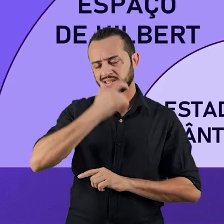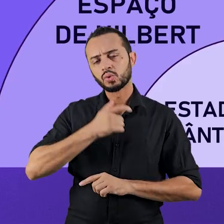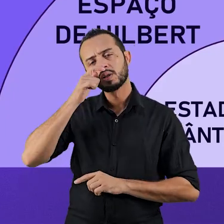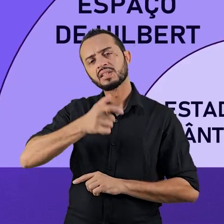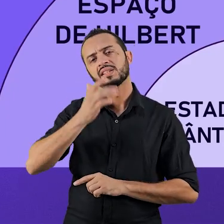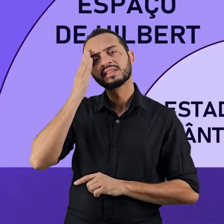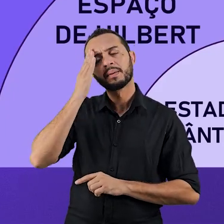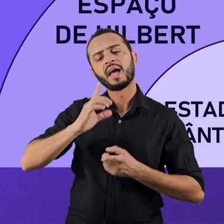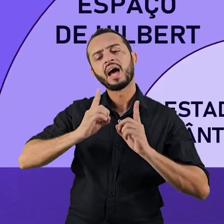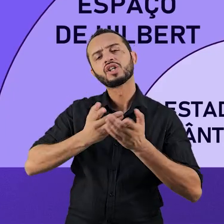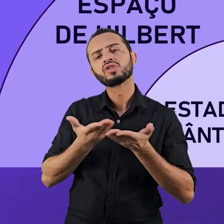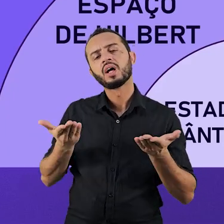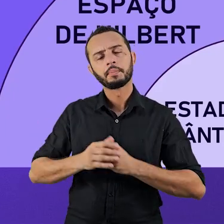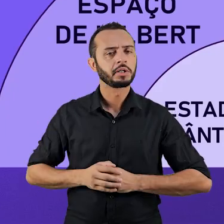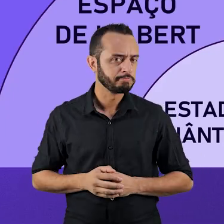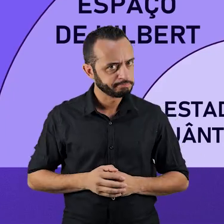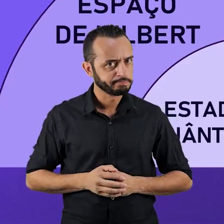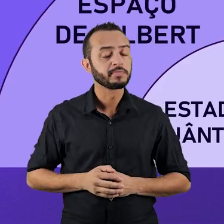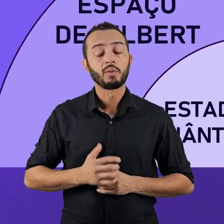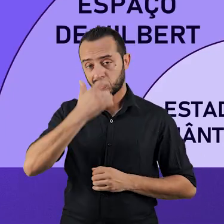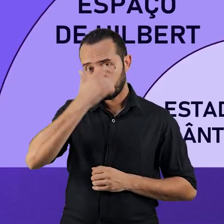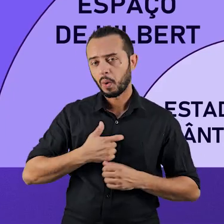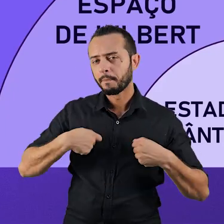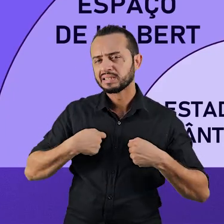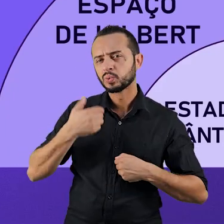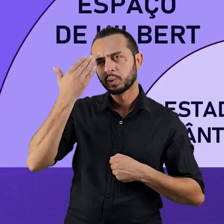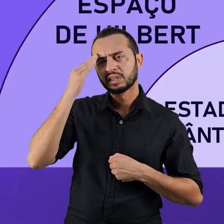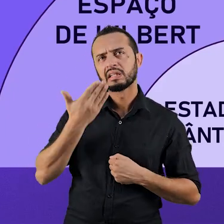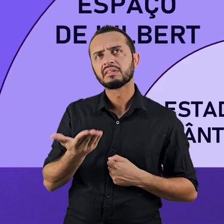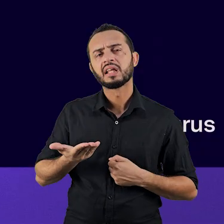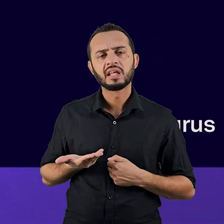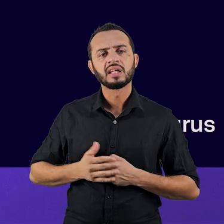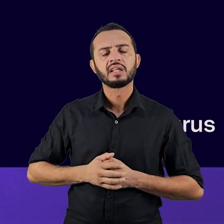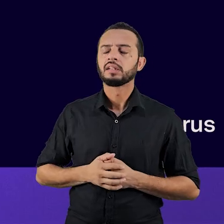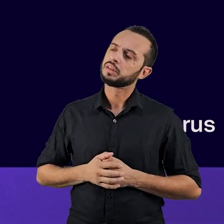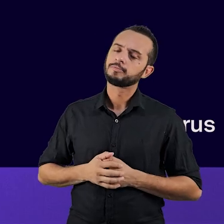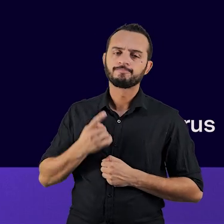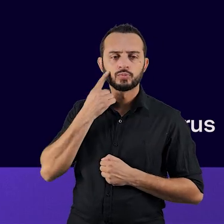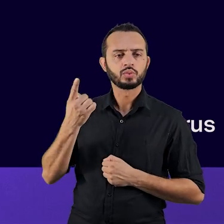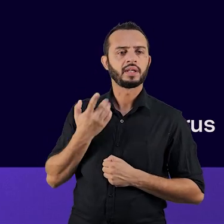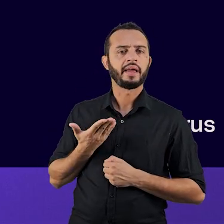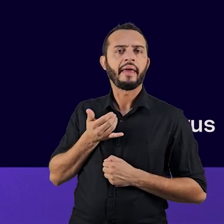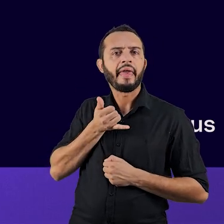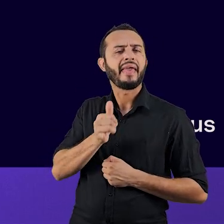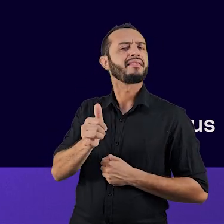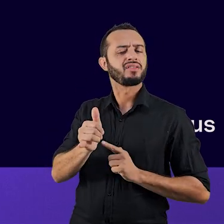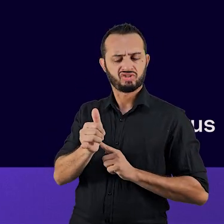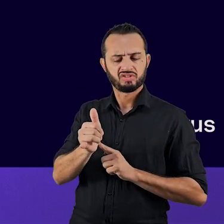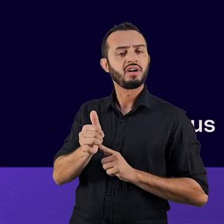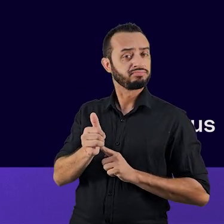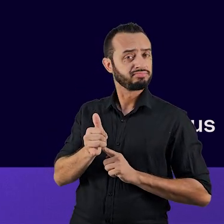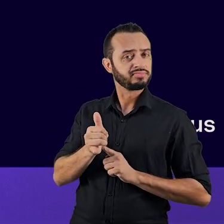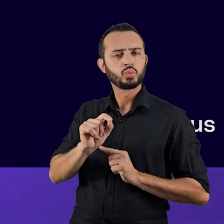interessado em saber a dinâmica. Tá? Então eu tenho que entender o que é energia. Então é por isso que agora eu vou falar de energia. O